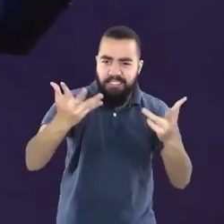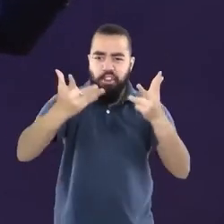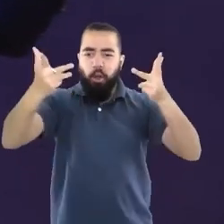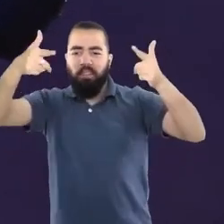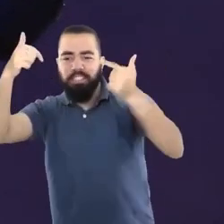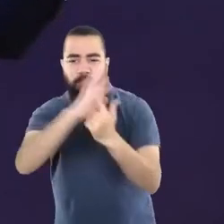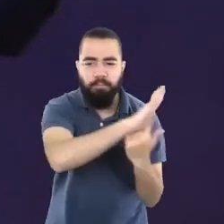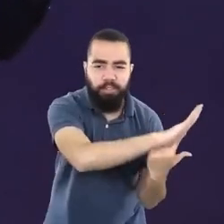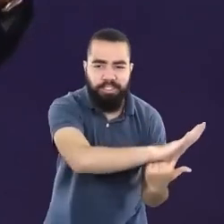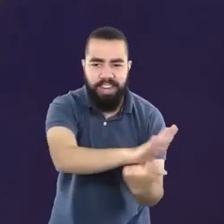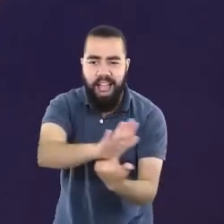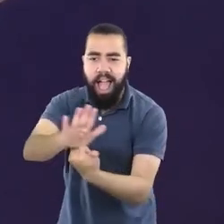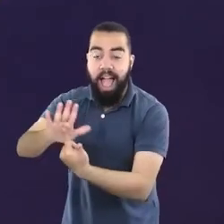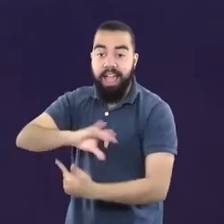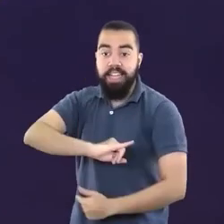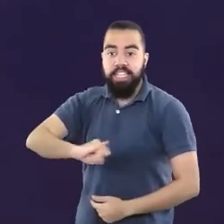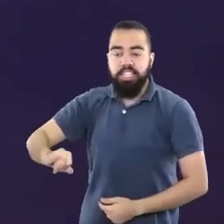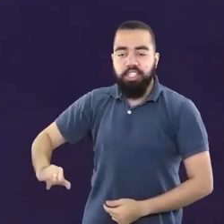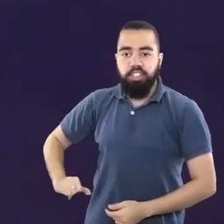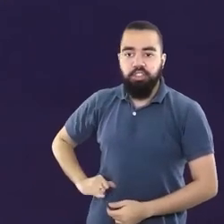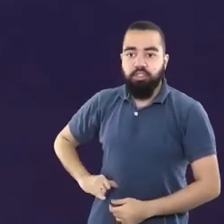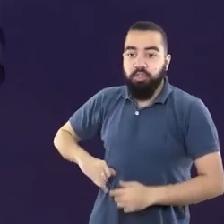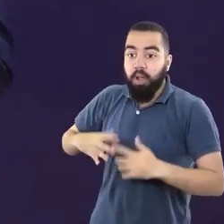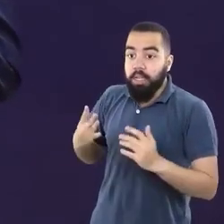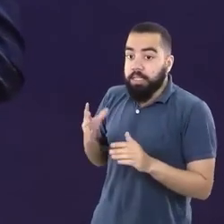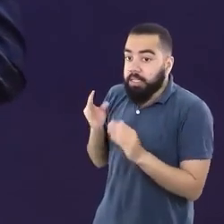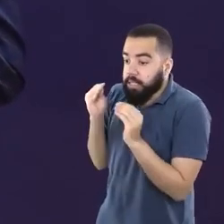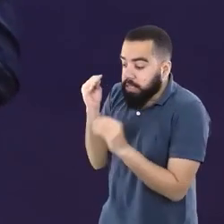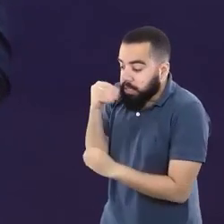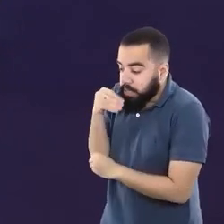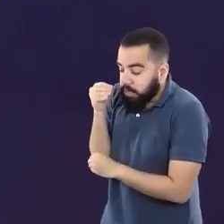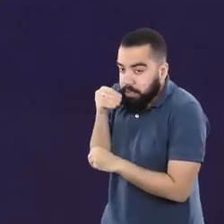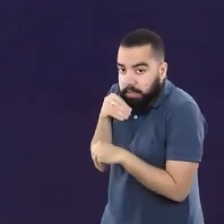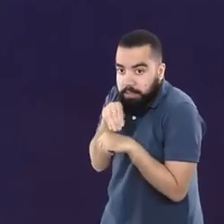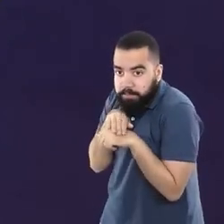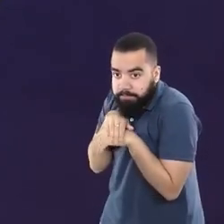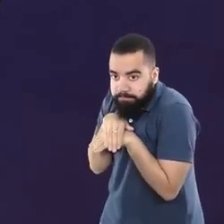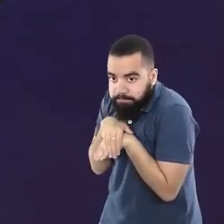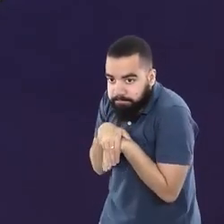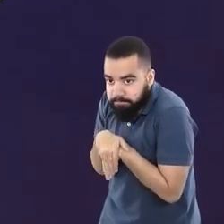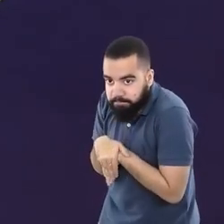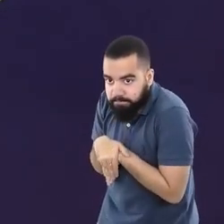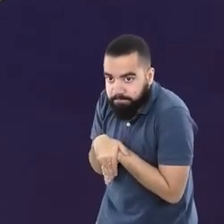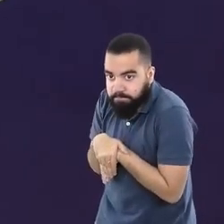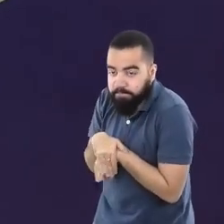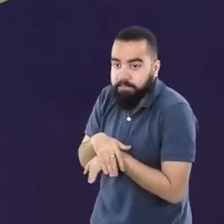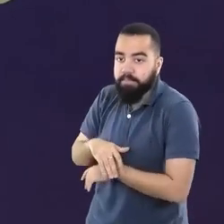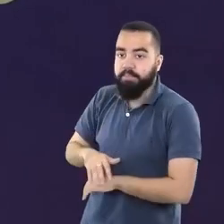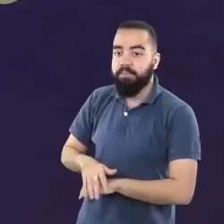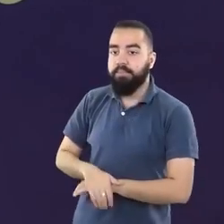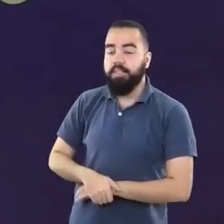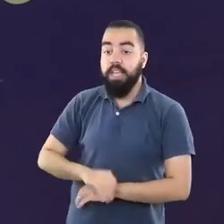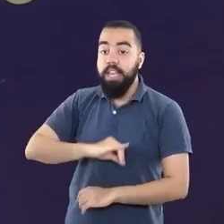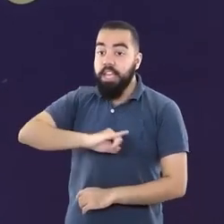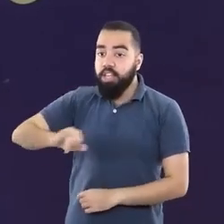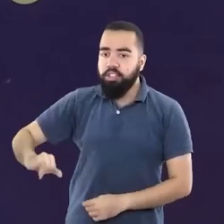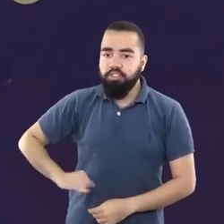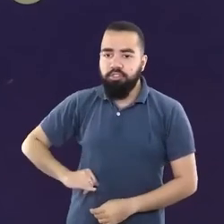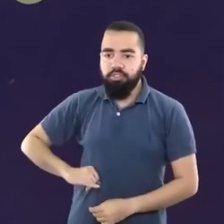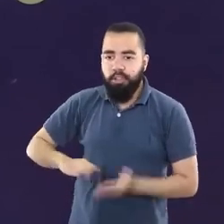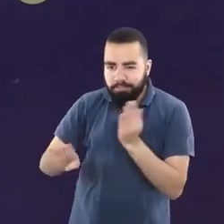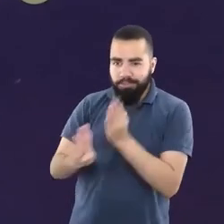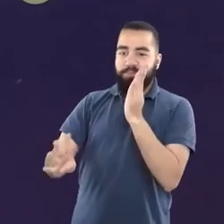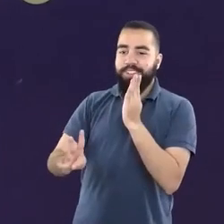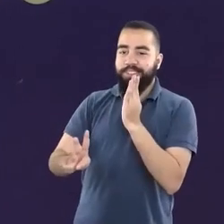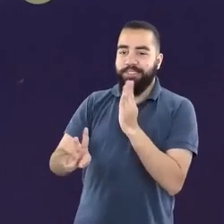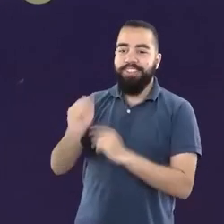majestade e da soberania de Deus. Então, Jó vai descobrir duas coisas magníficas. Primeiro,